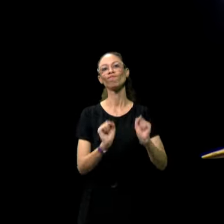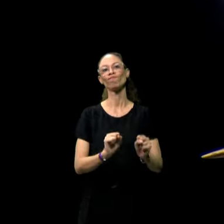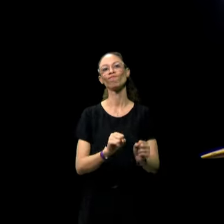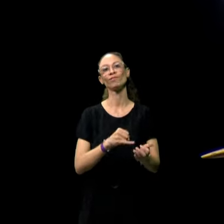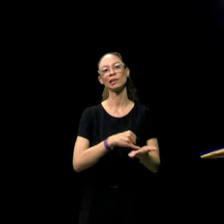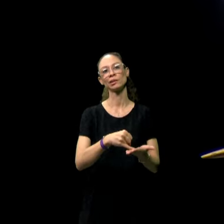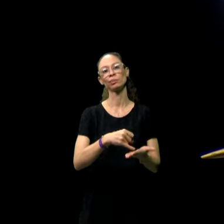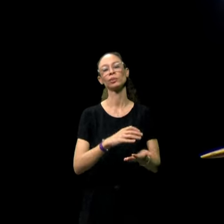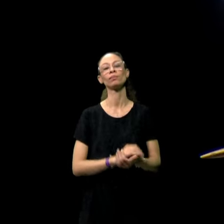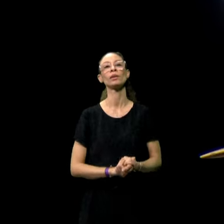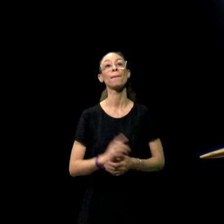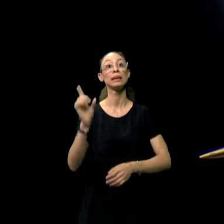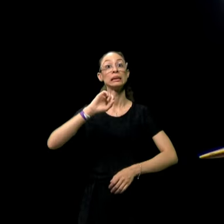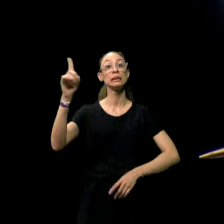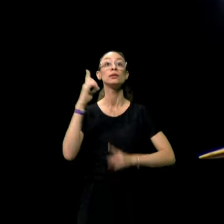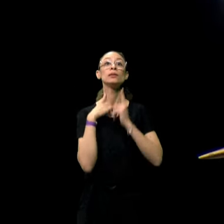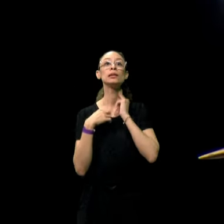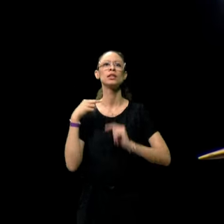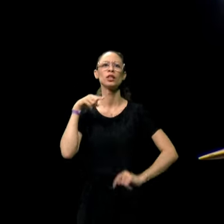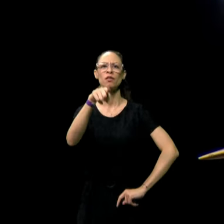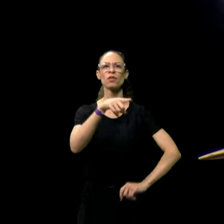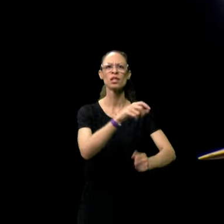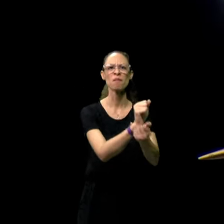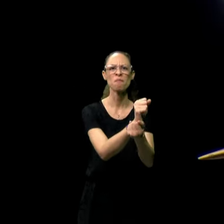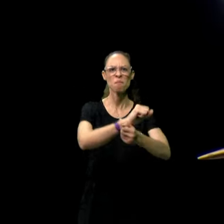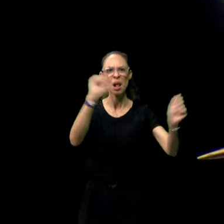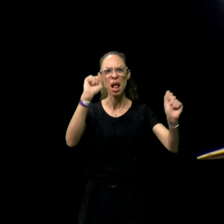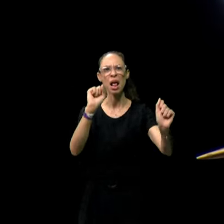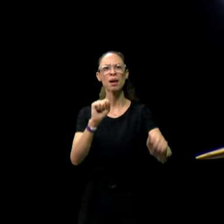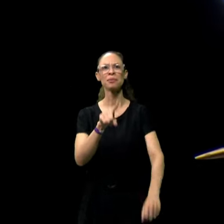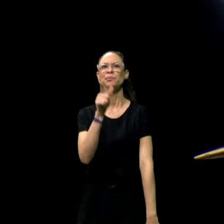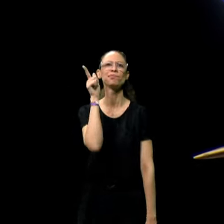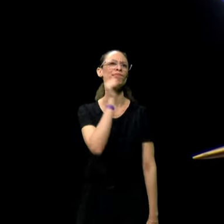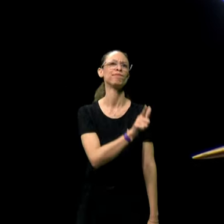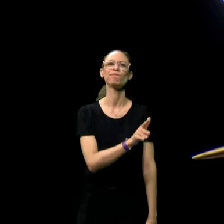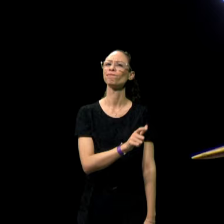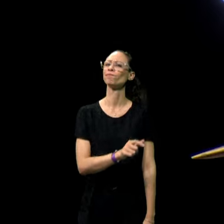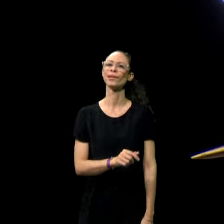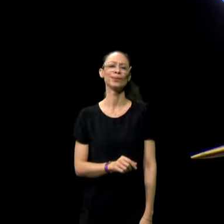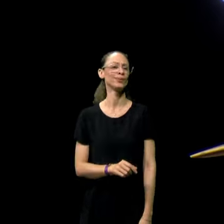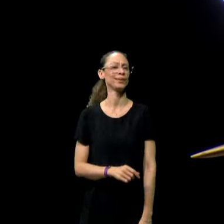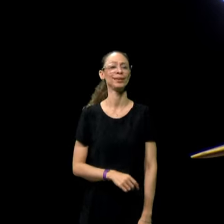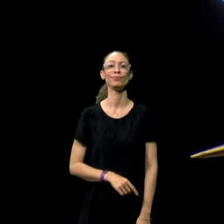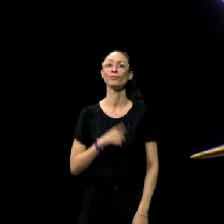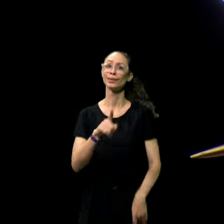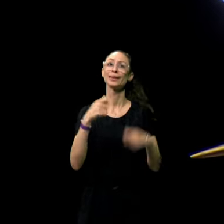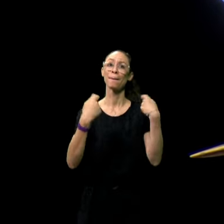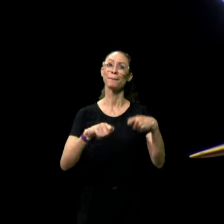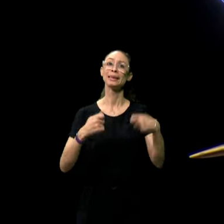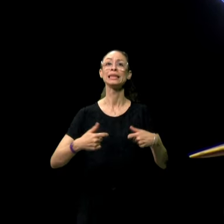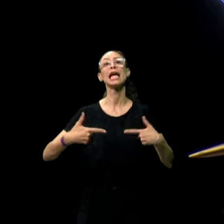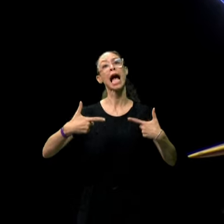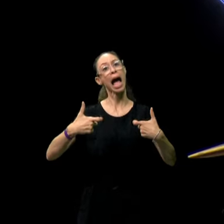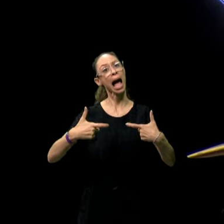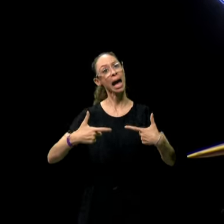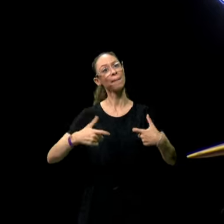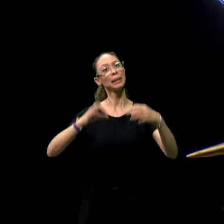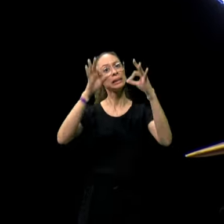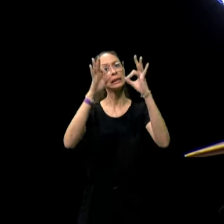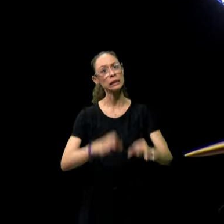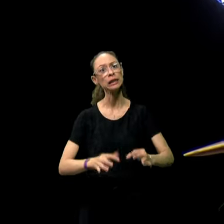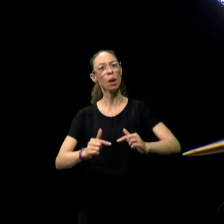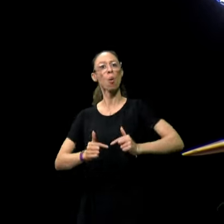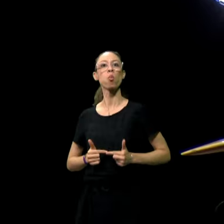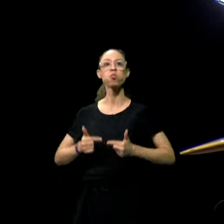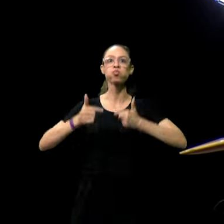libertar você dessa escravidão, mas você não vai conseguir se libertar a menos que você tenha arma para fazer a